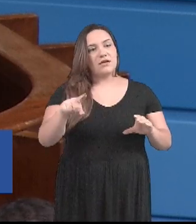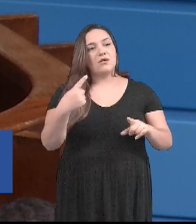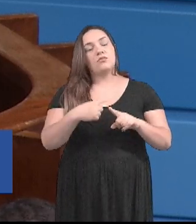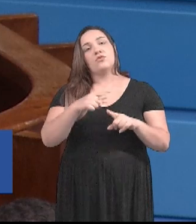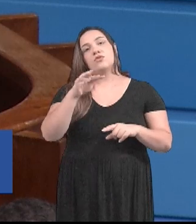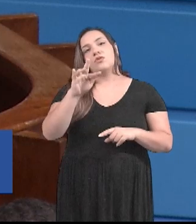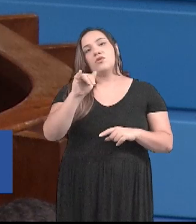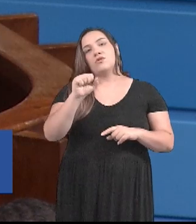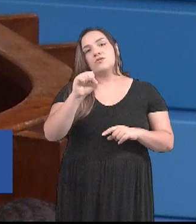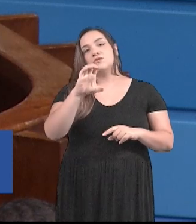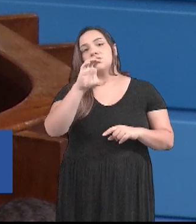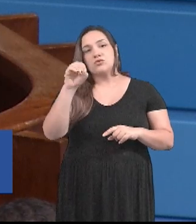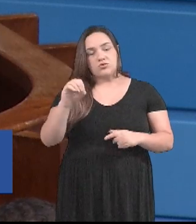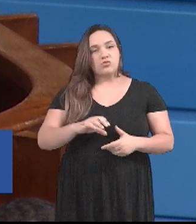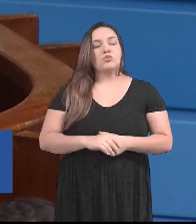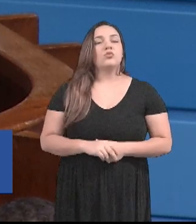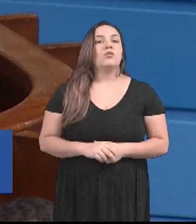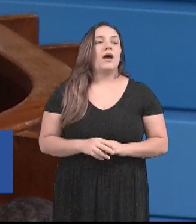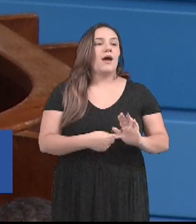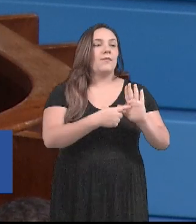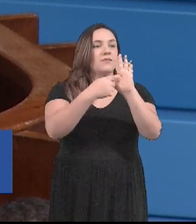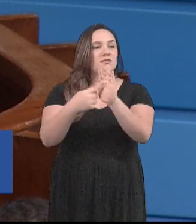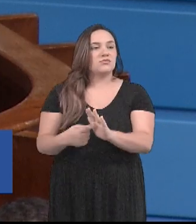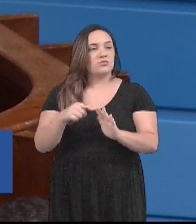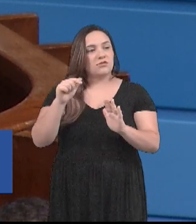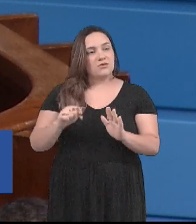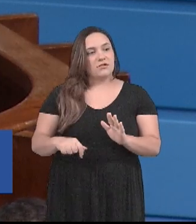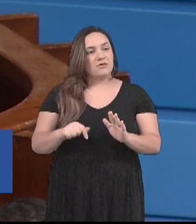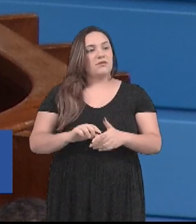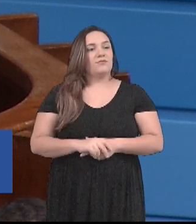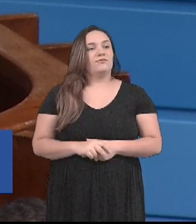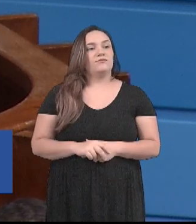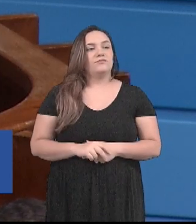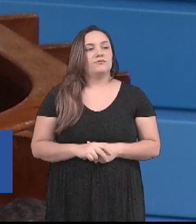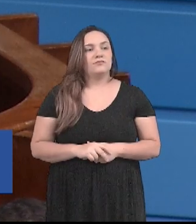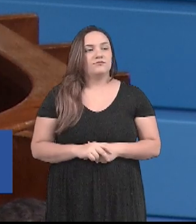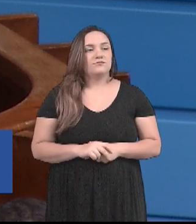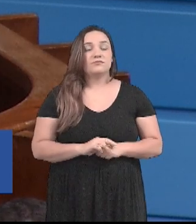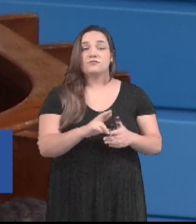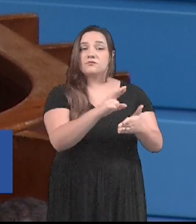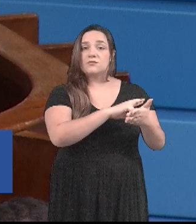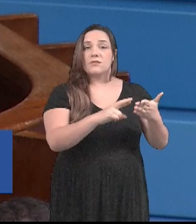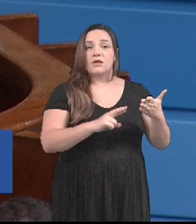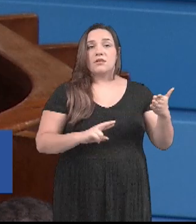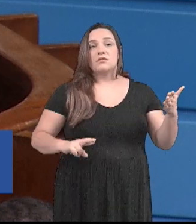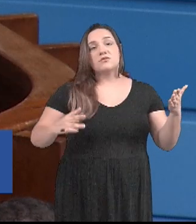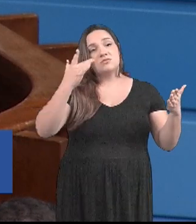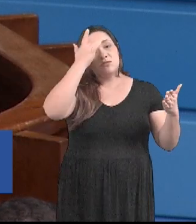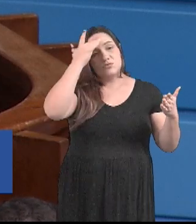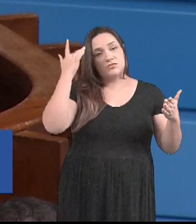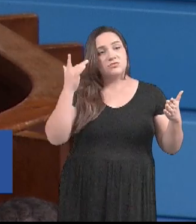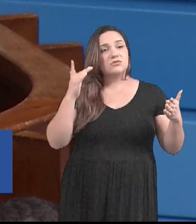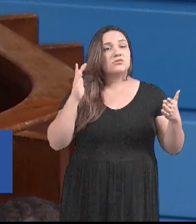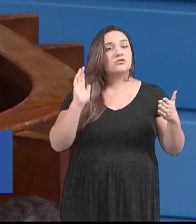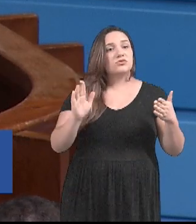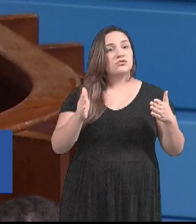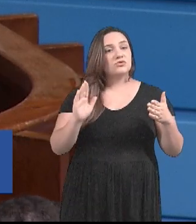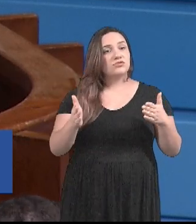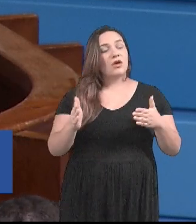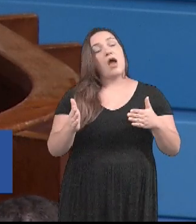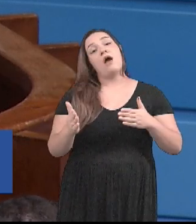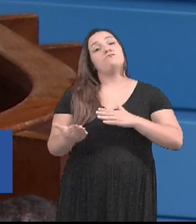Justiça Máxima do Estado de Mato Grosso do Sul uma relação de pessoas que diz ter sido